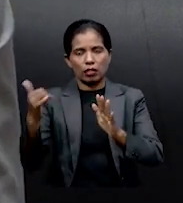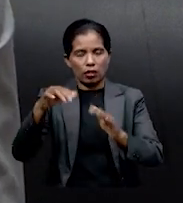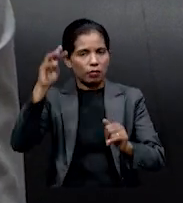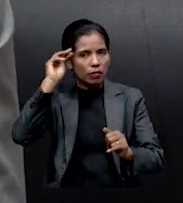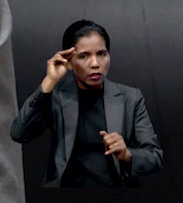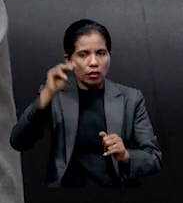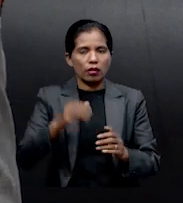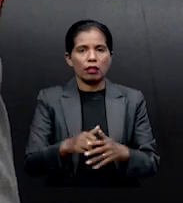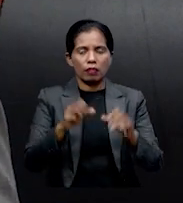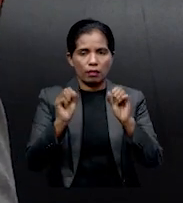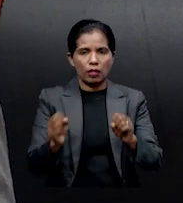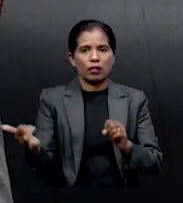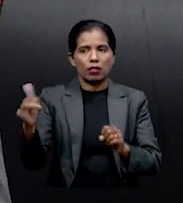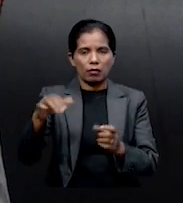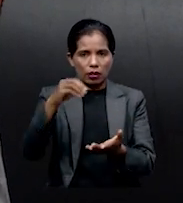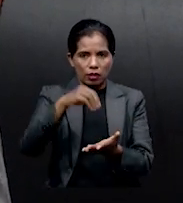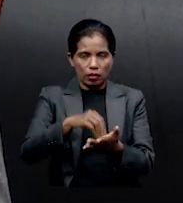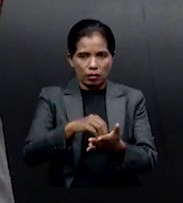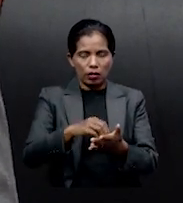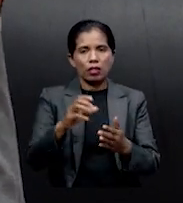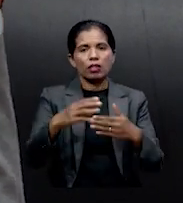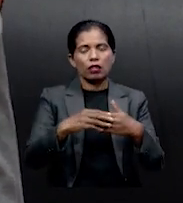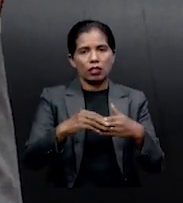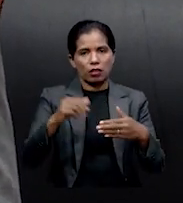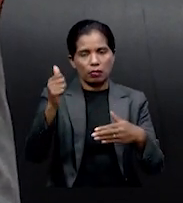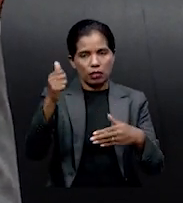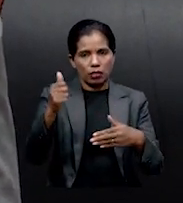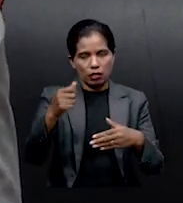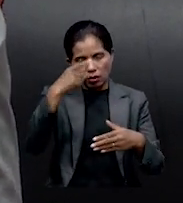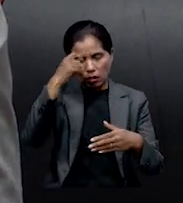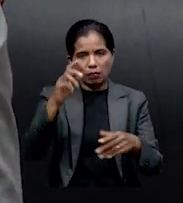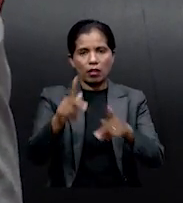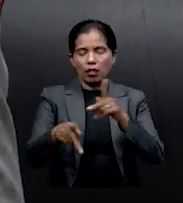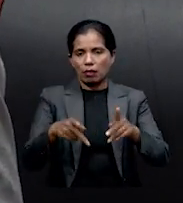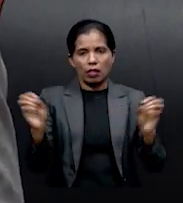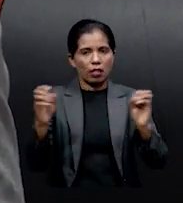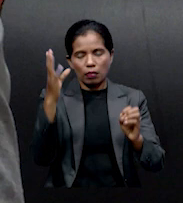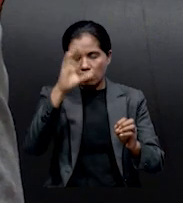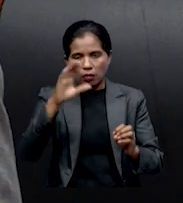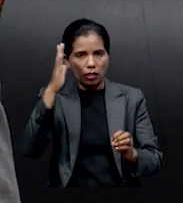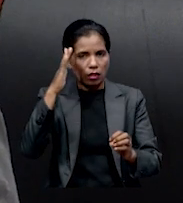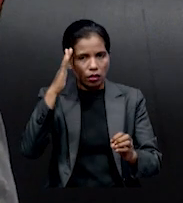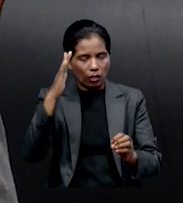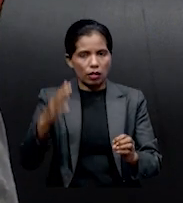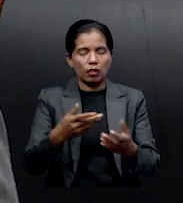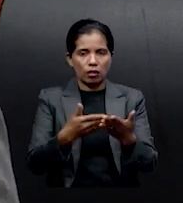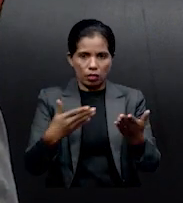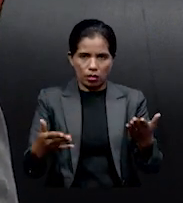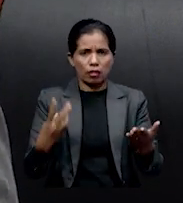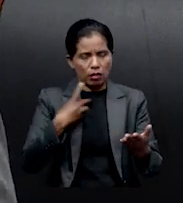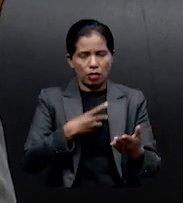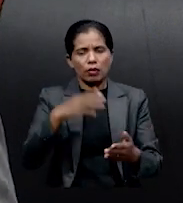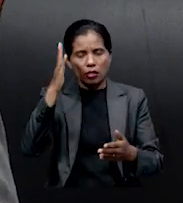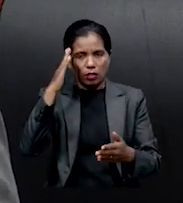né ver se ele tava $10 também me treino lá verifica essa sane para o diálogo tweet né a mim reta se